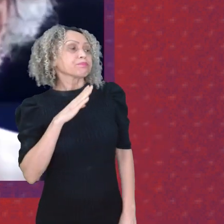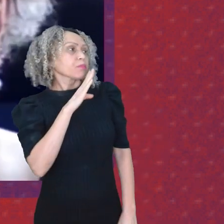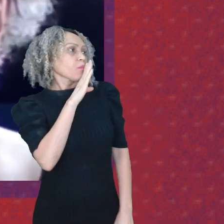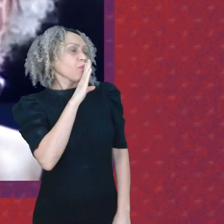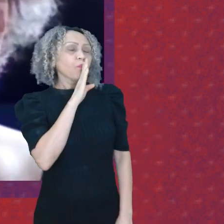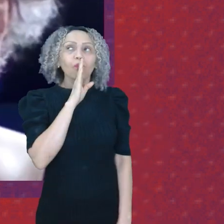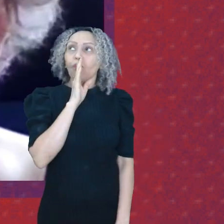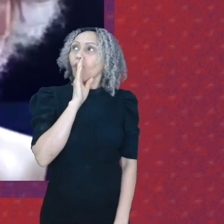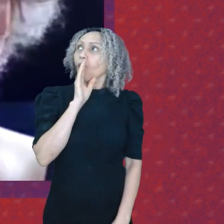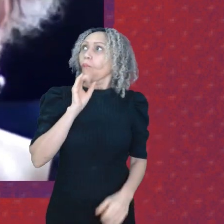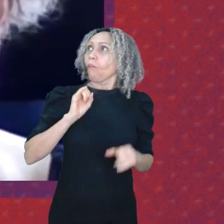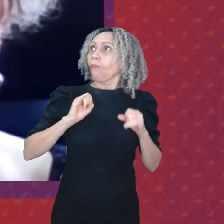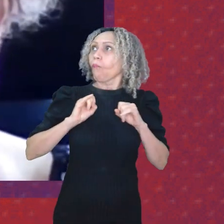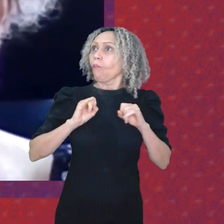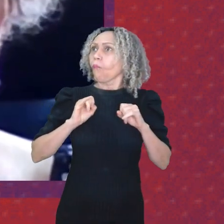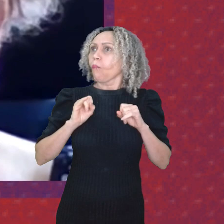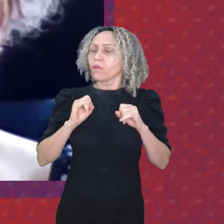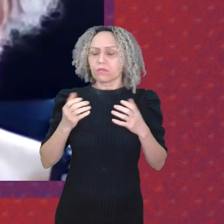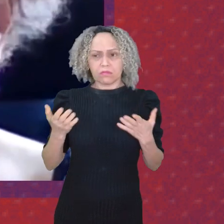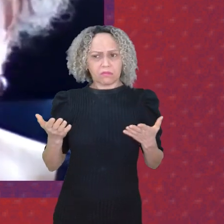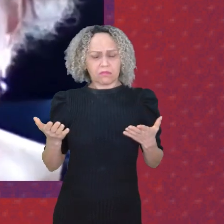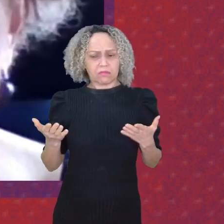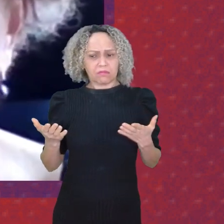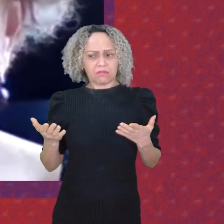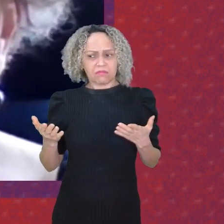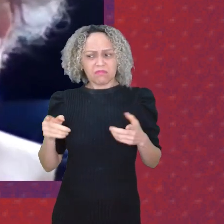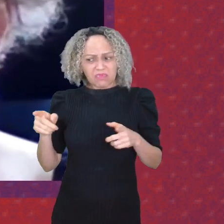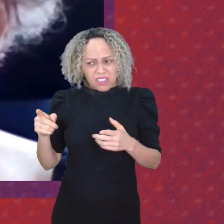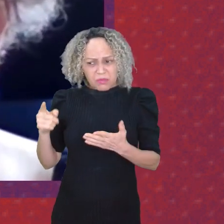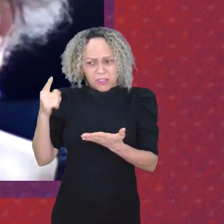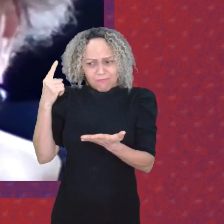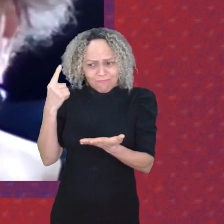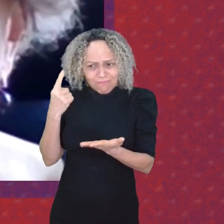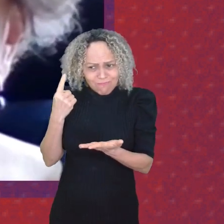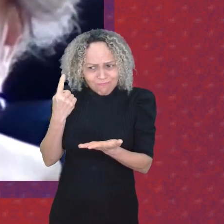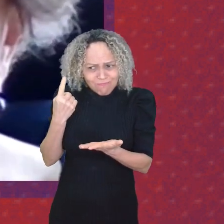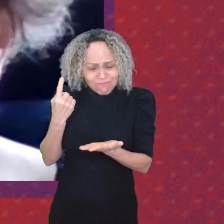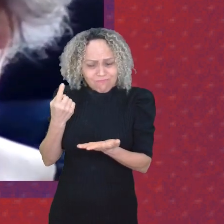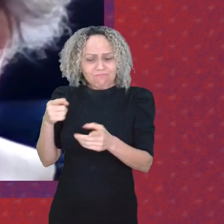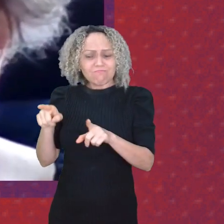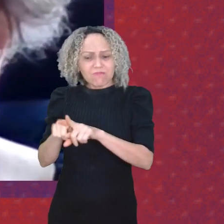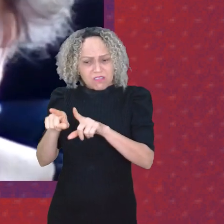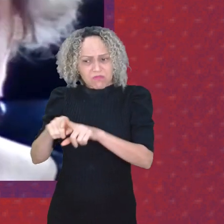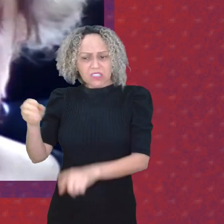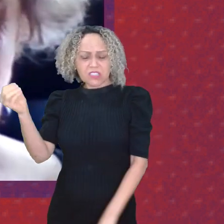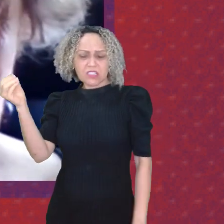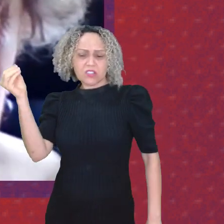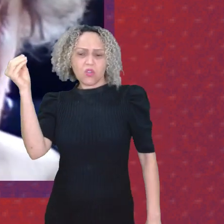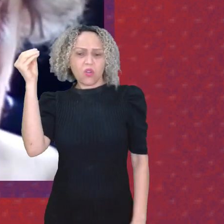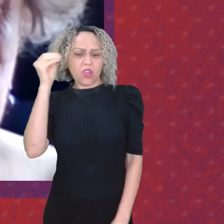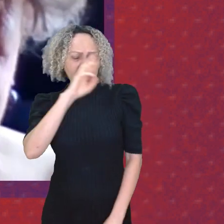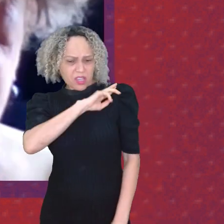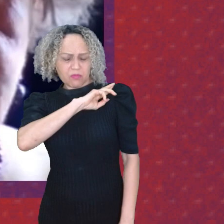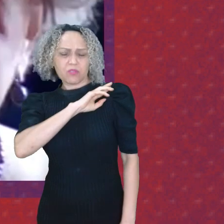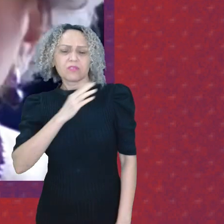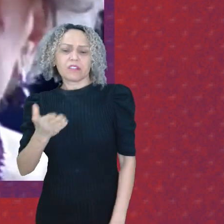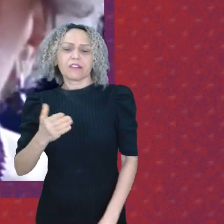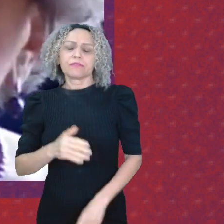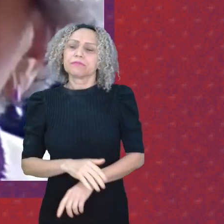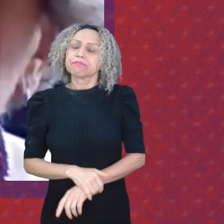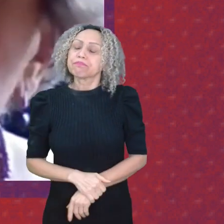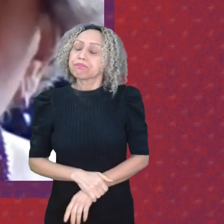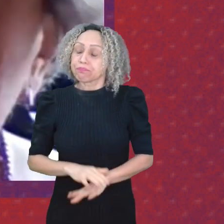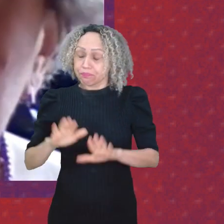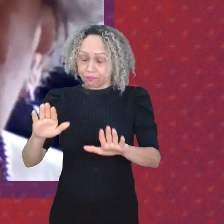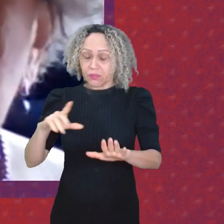nós temos várias faces, infelizmente, dessa violência. Temos a